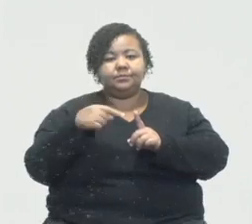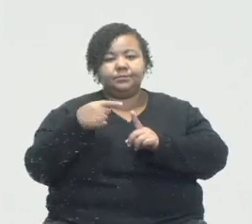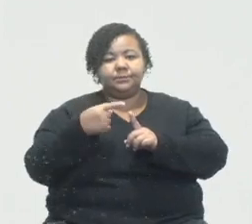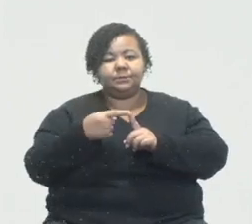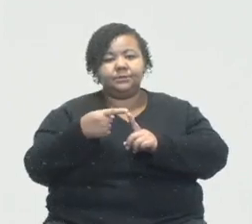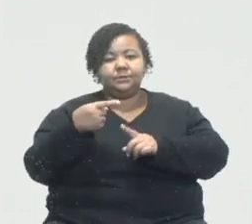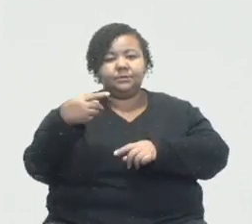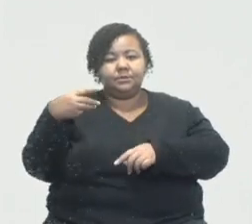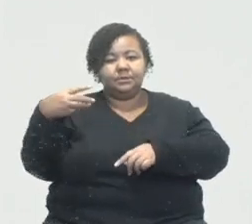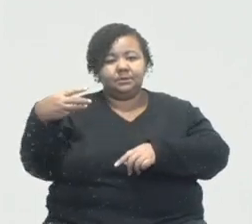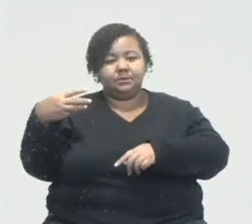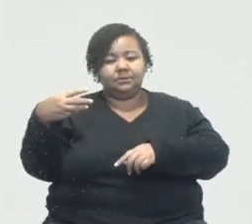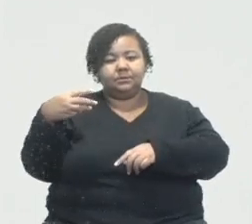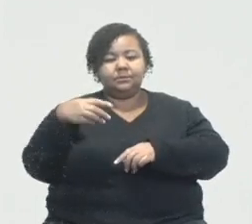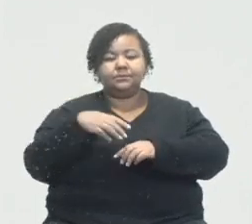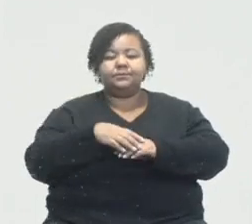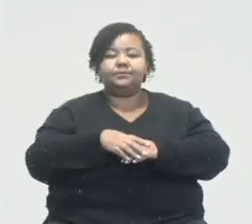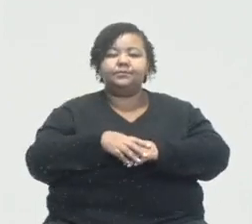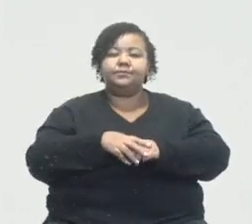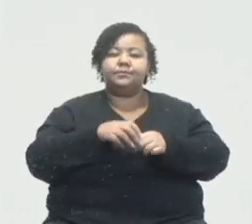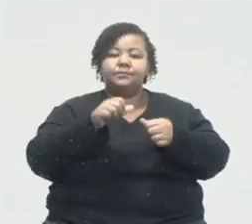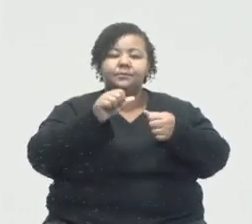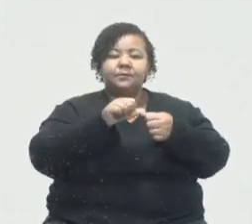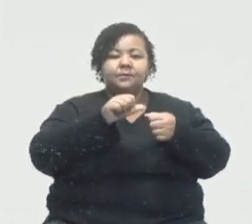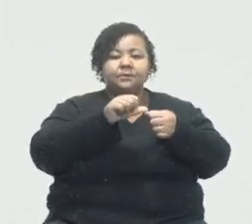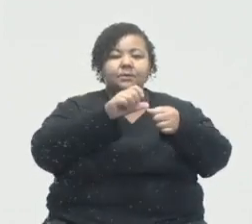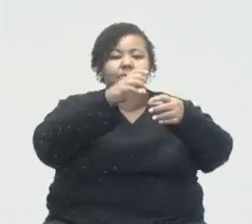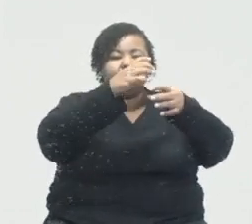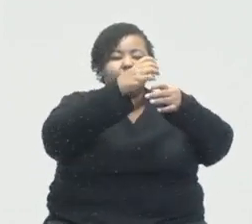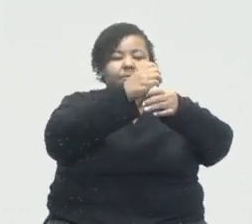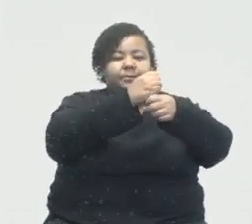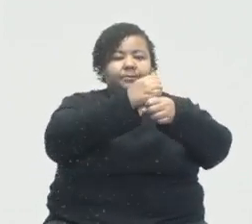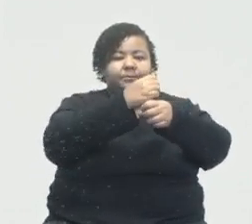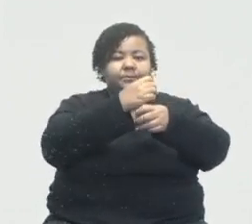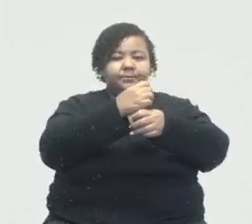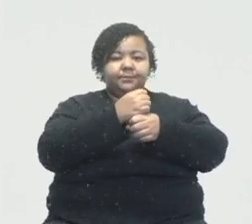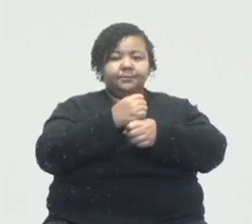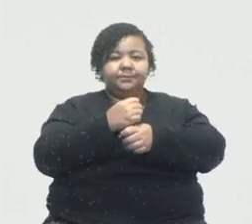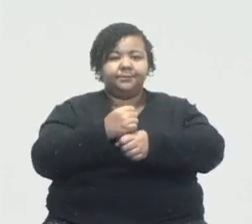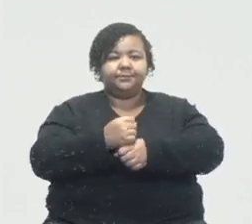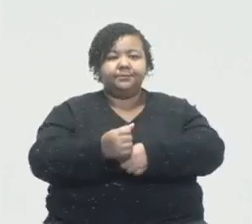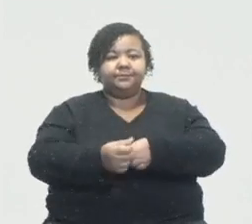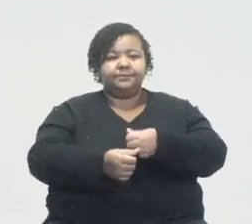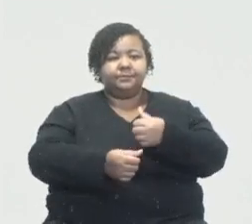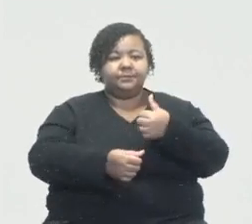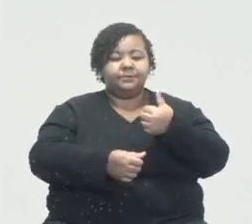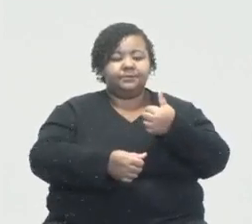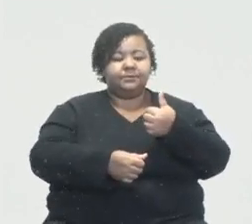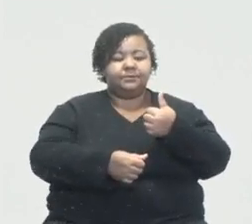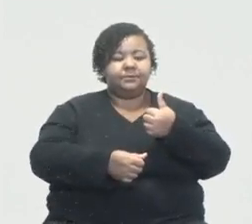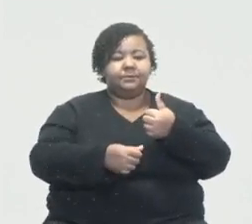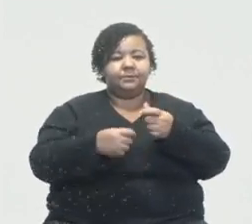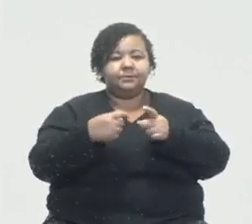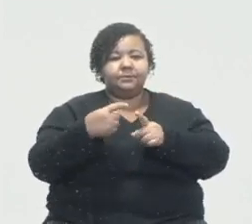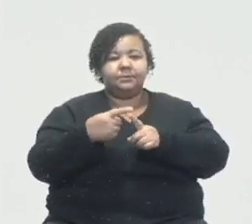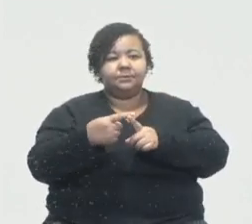mais 3. Realizando essa operação, veja, eu tenho 6 mais